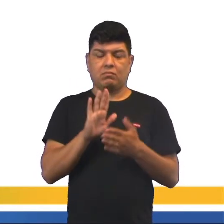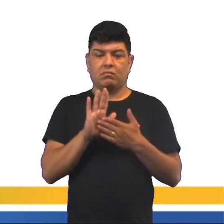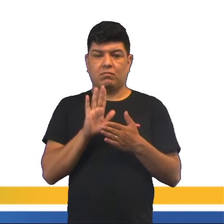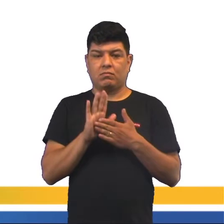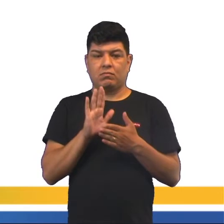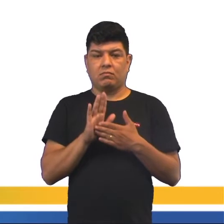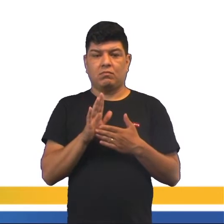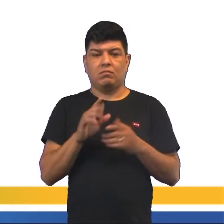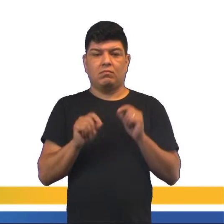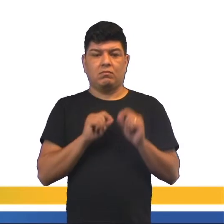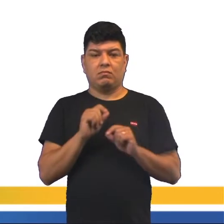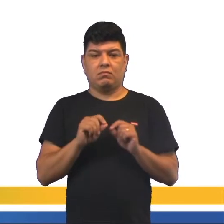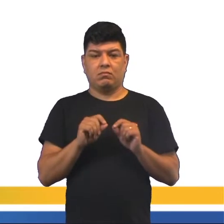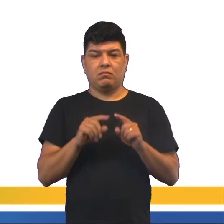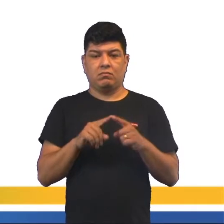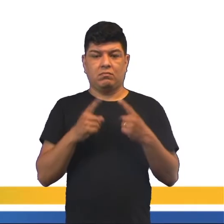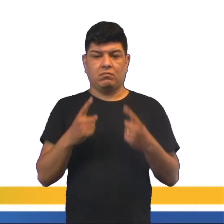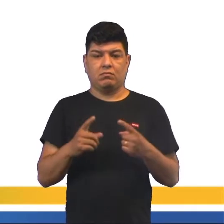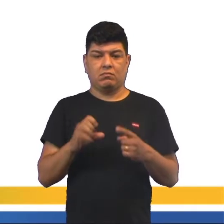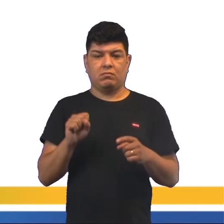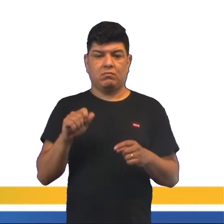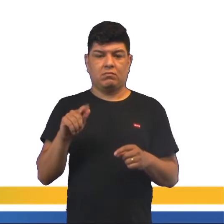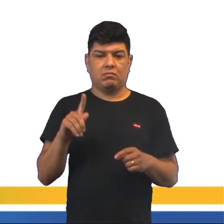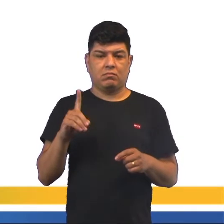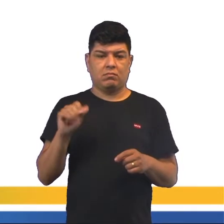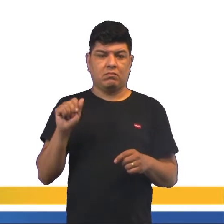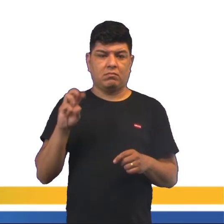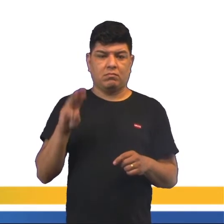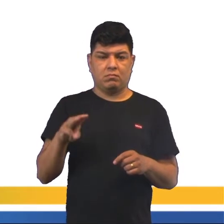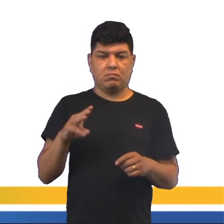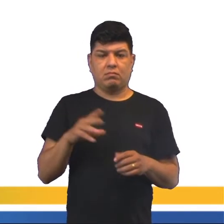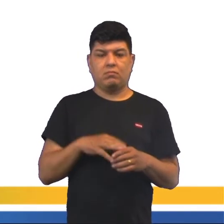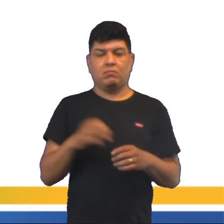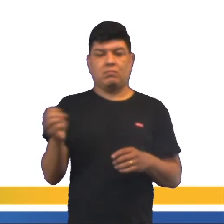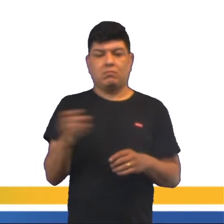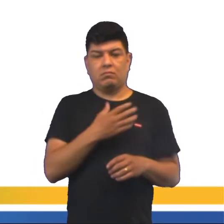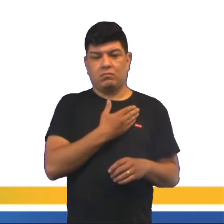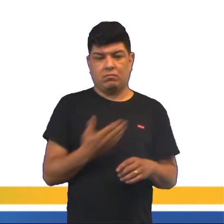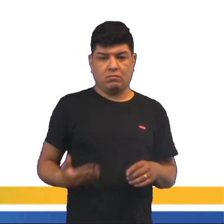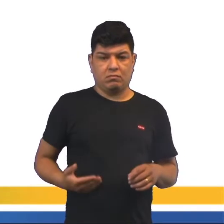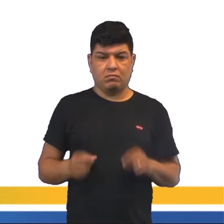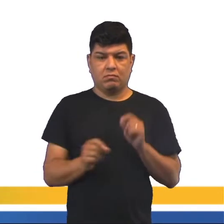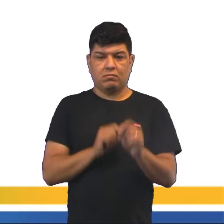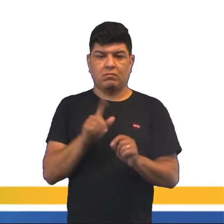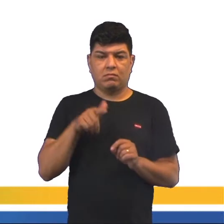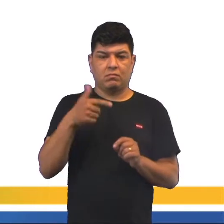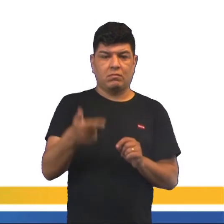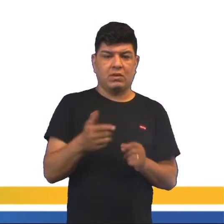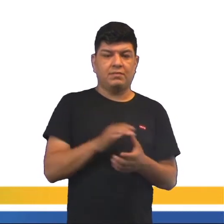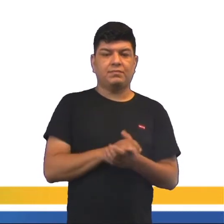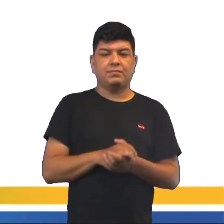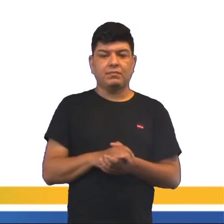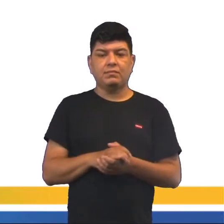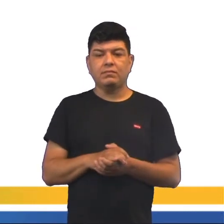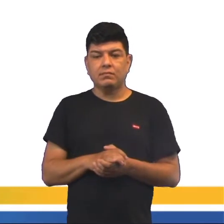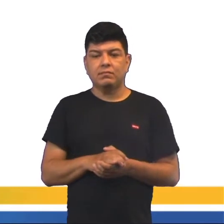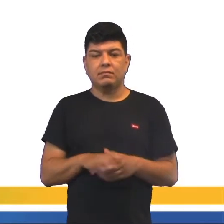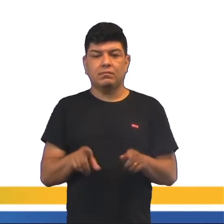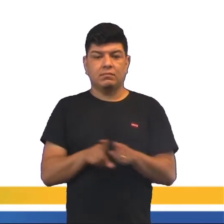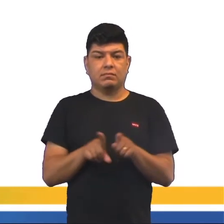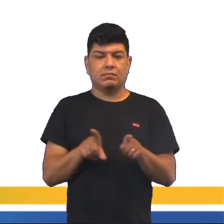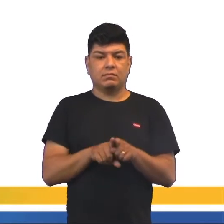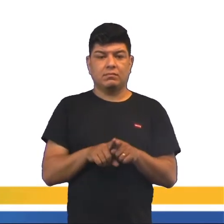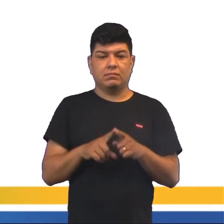do arsenal bélico, né, iraquiano, o governo norte-americano conseguiu promover o julgamento e a posterior condenação, né, do